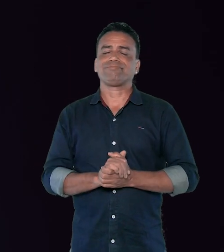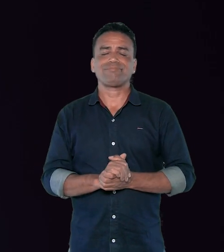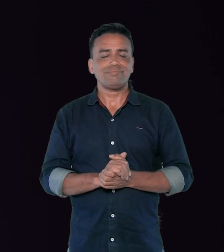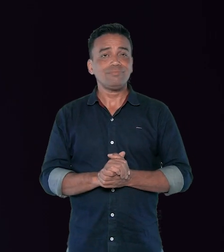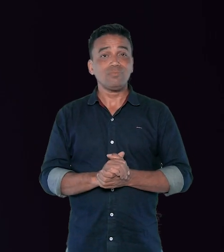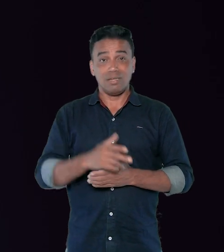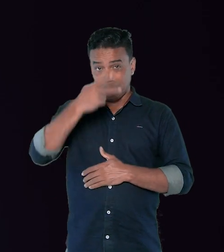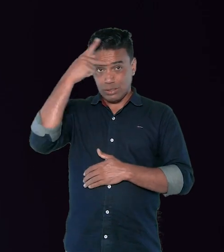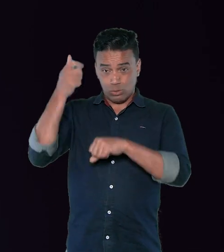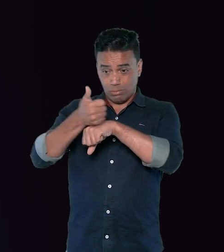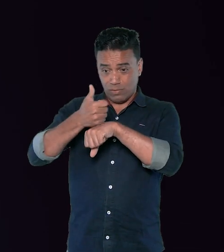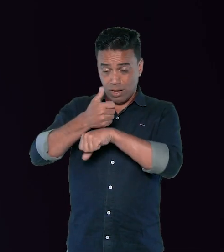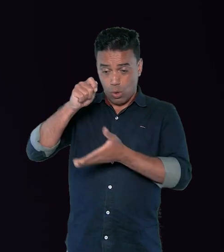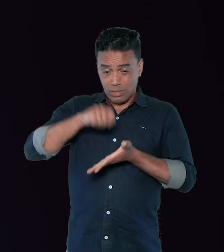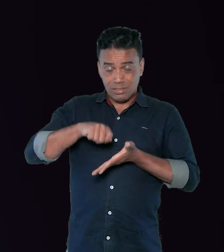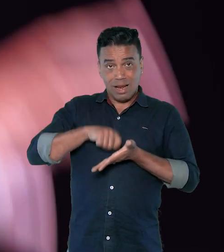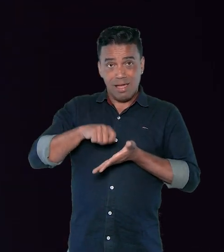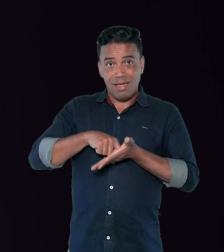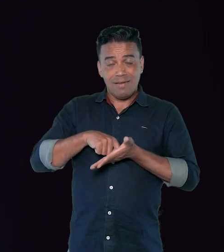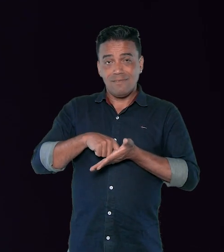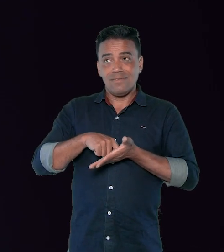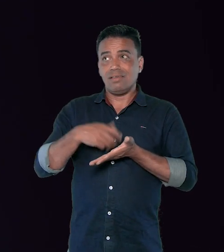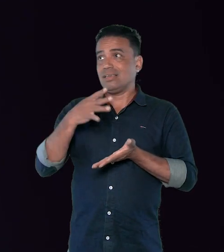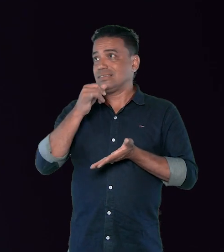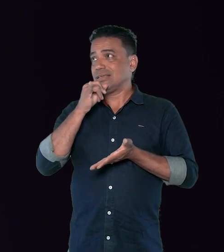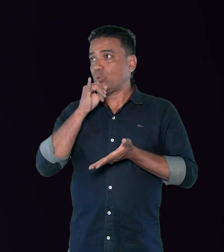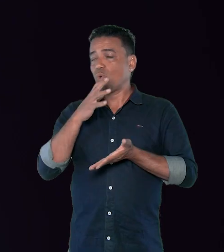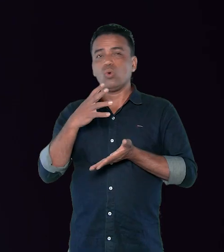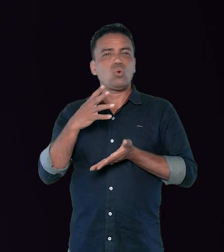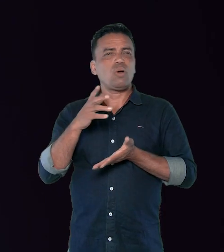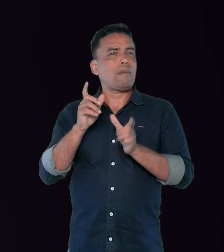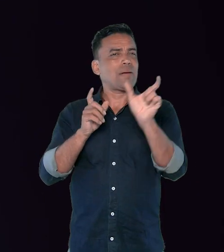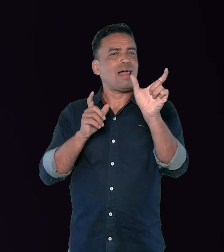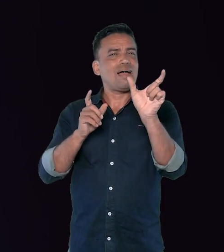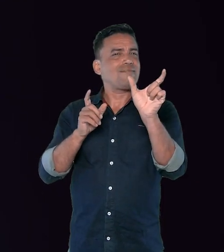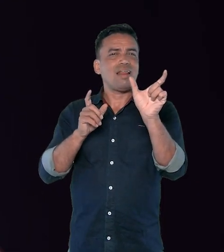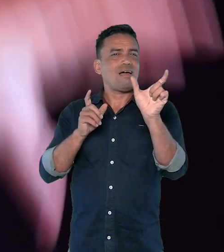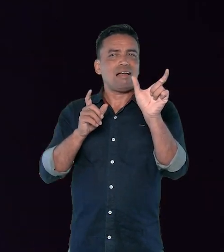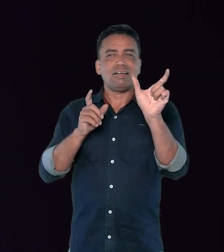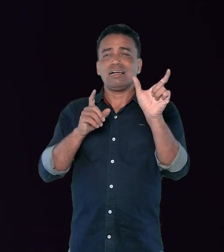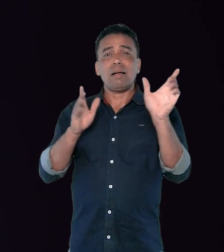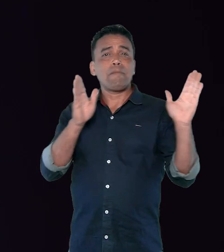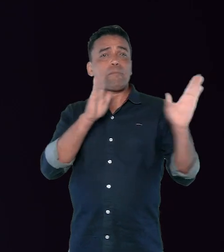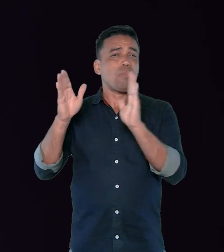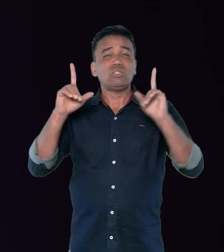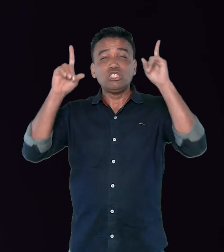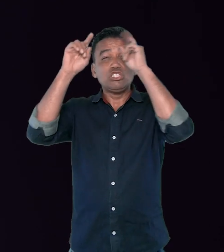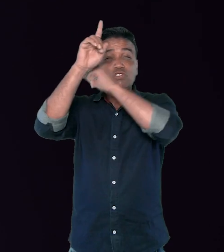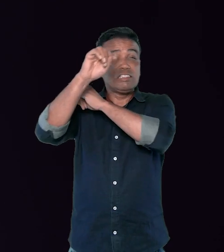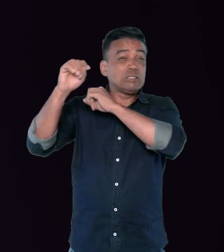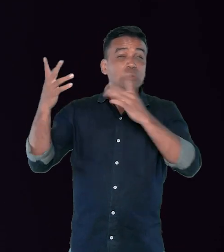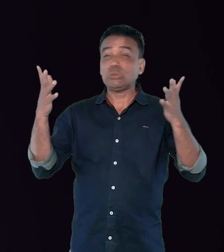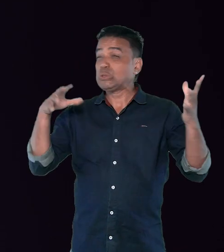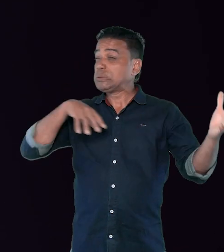o escritor é aquele que ele escreve no meio, não sei se a palavra é tempestade, né, mas é no meio do caos